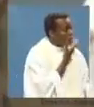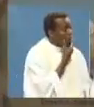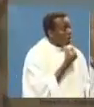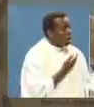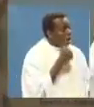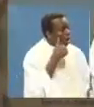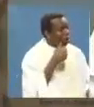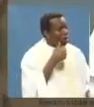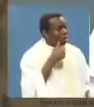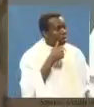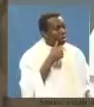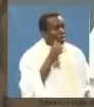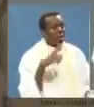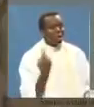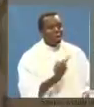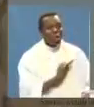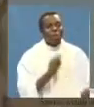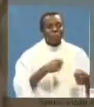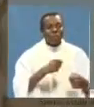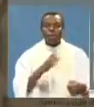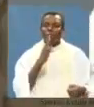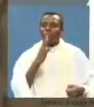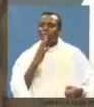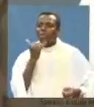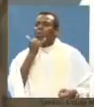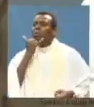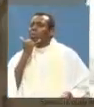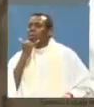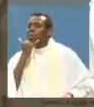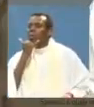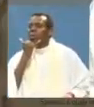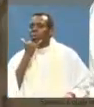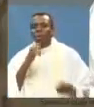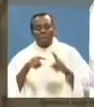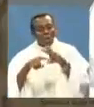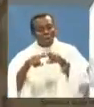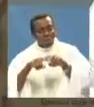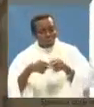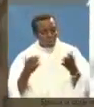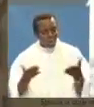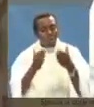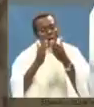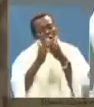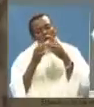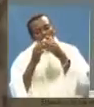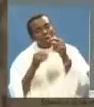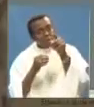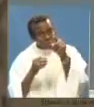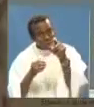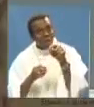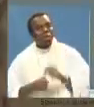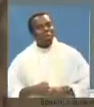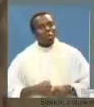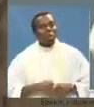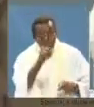do perdão na cura interior. Mas eu já antecipo para você um pedido muito sincero. Se você quer